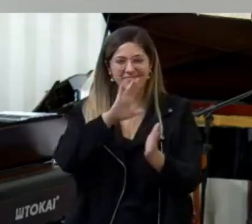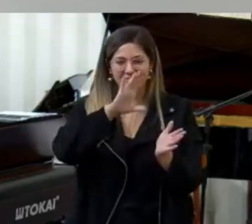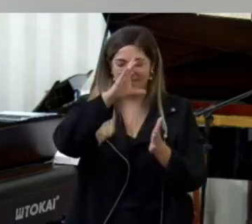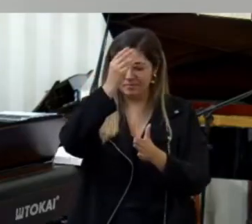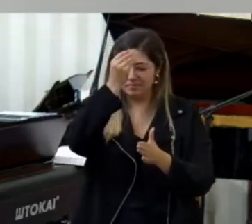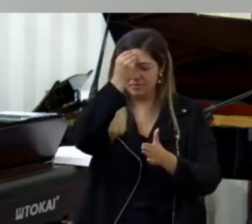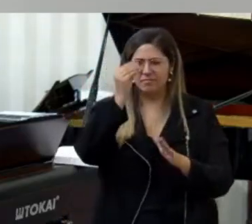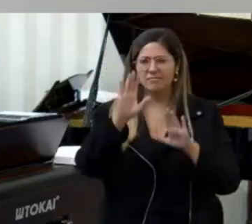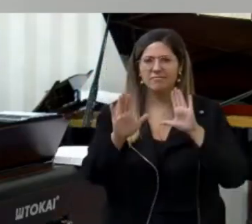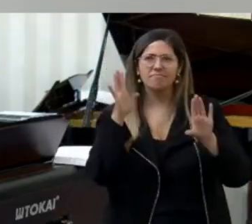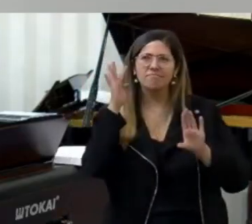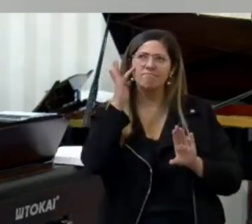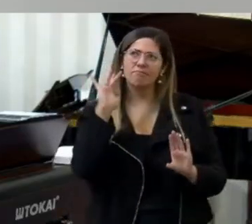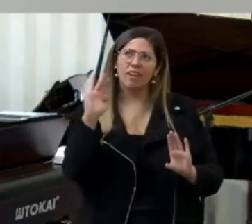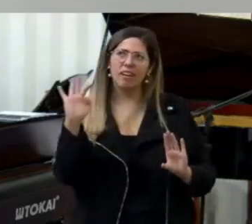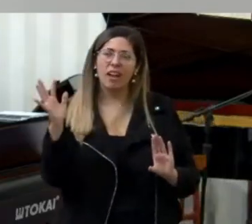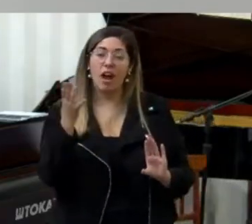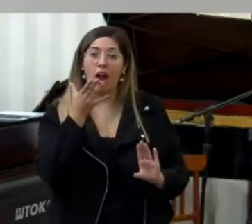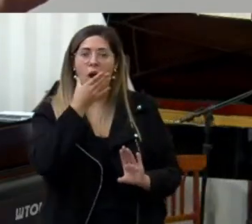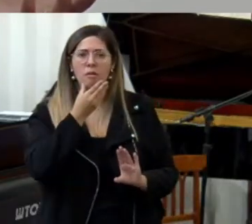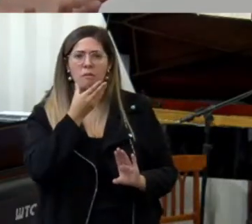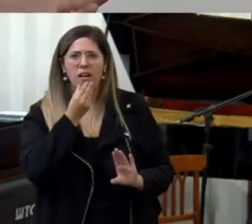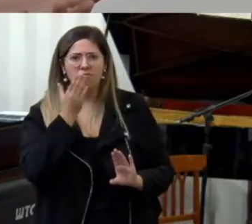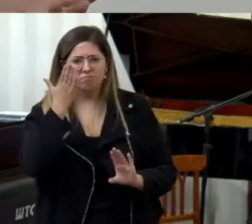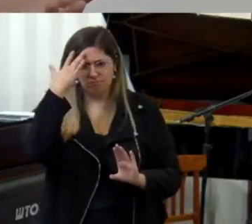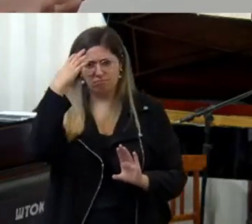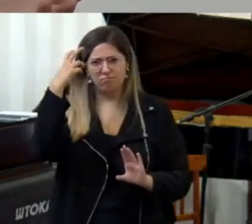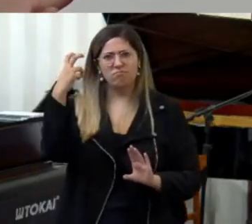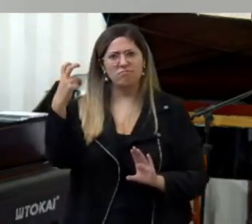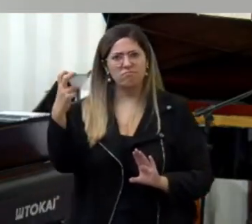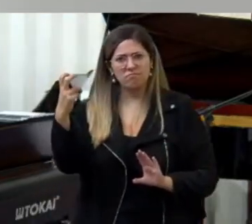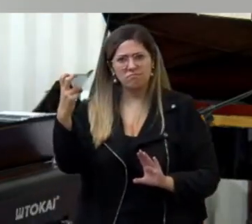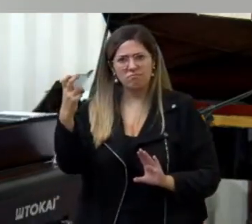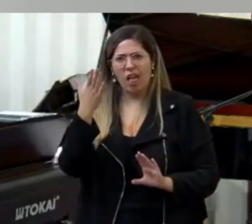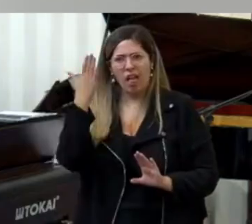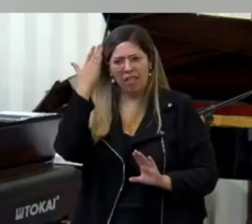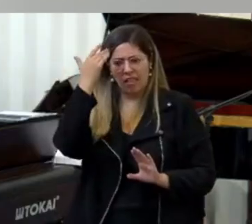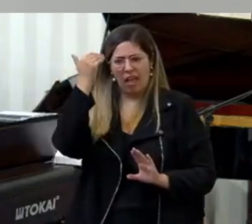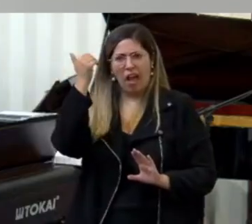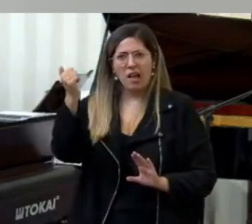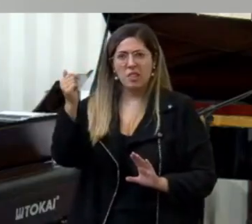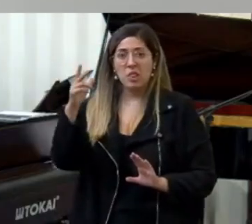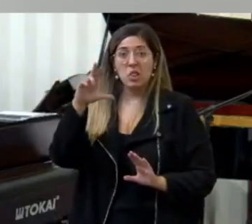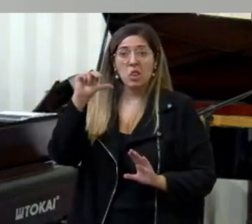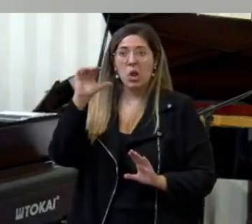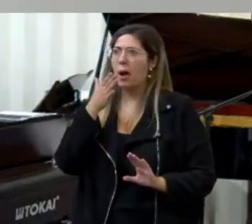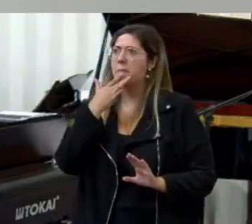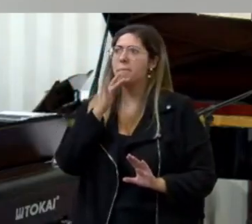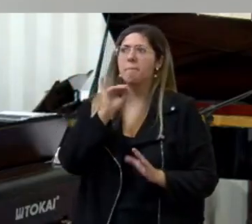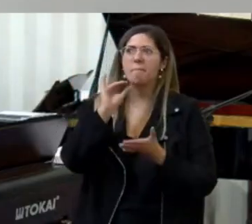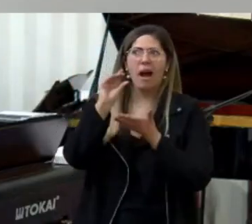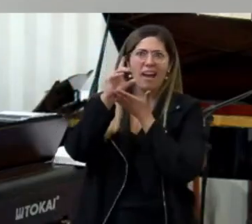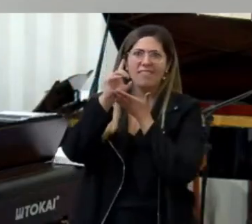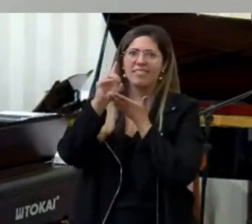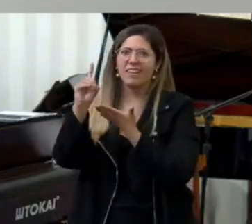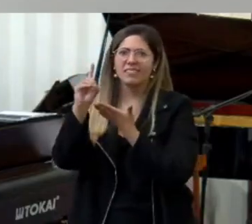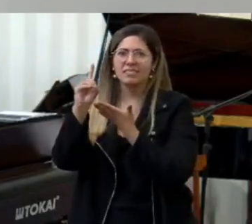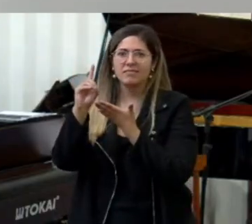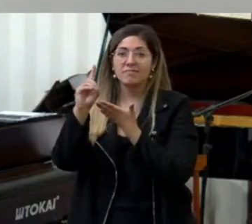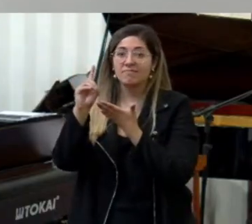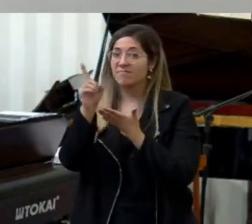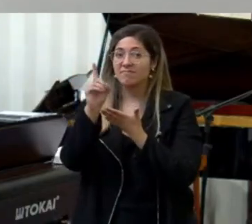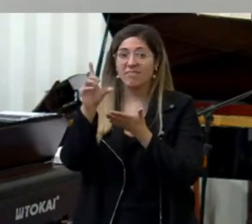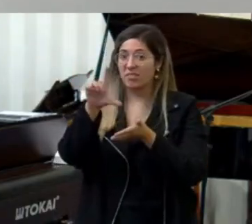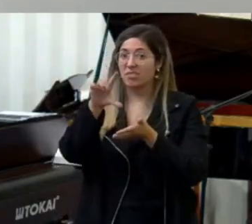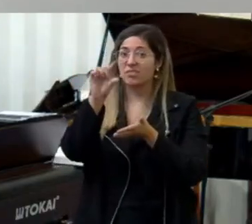inteligentes e sábios e tão conhecedores de tantas coisas nunca conseguiram chamar Deus de Pai, e nem podem chamar, porque Deus não